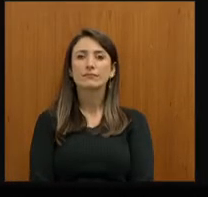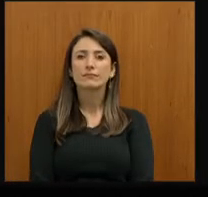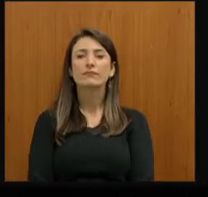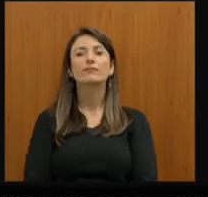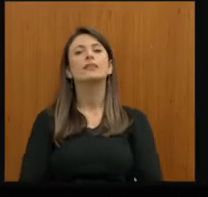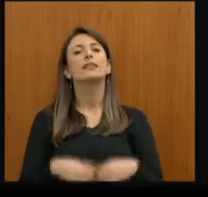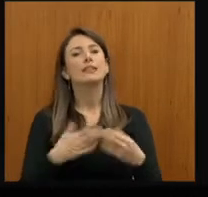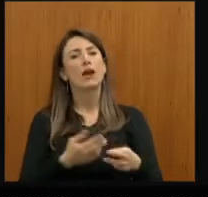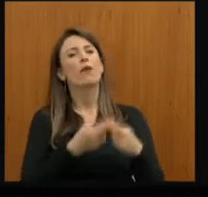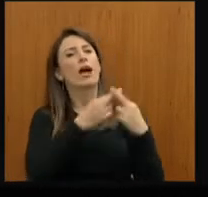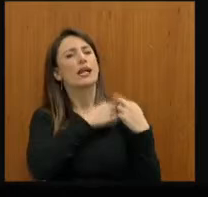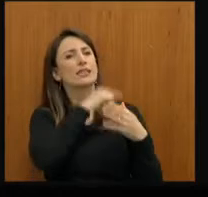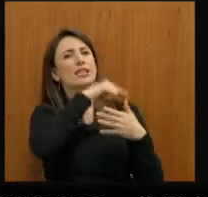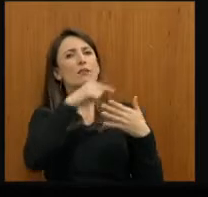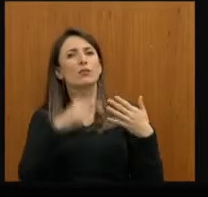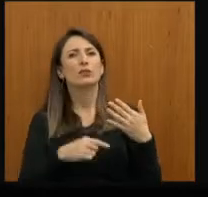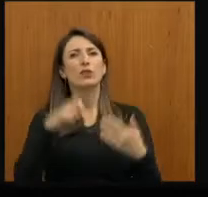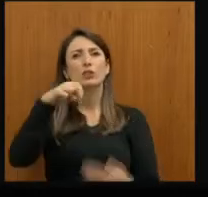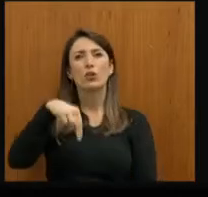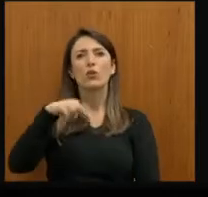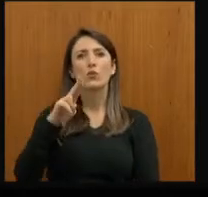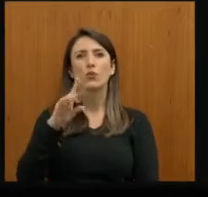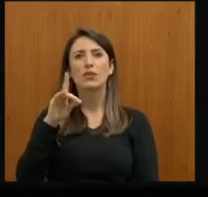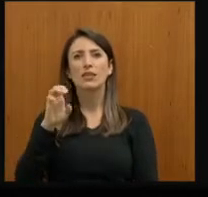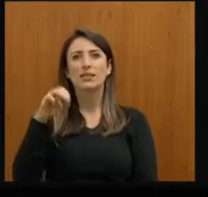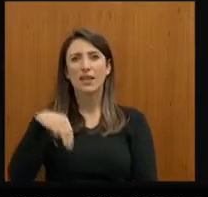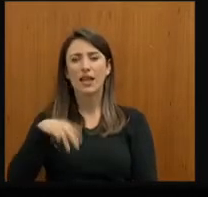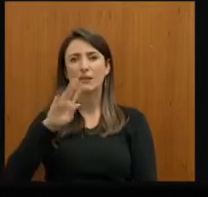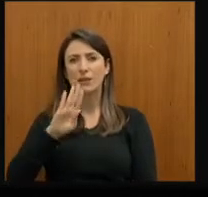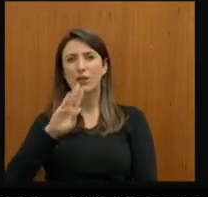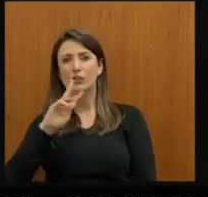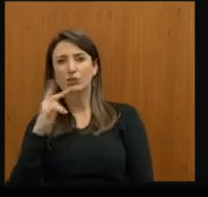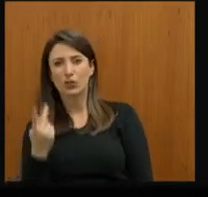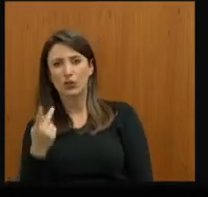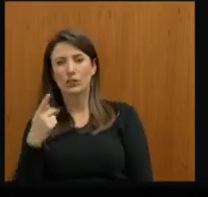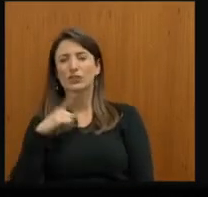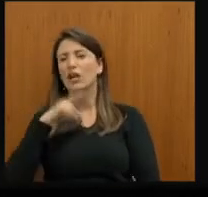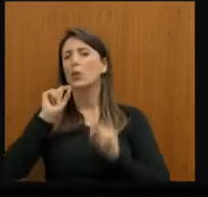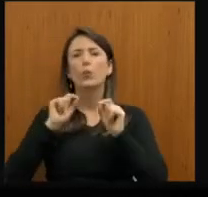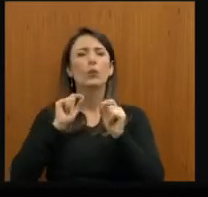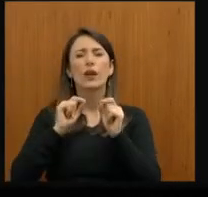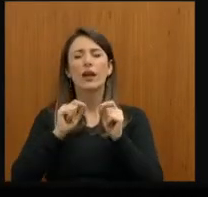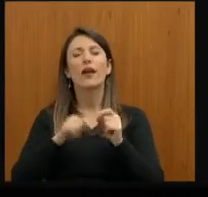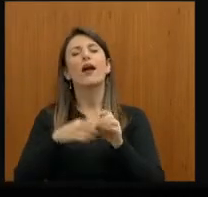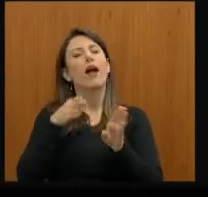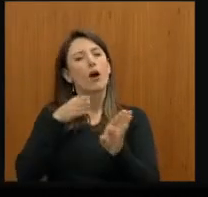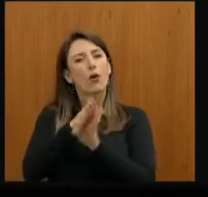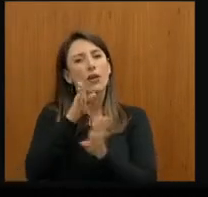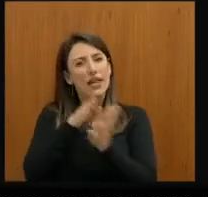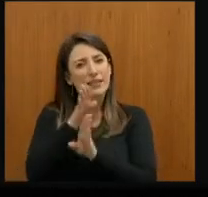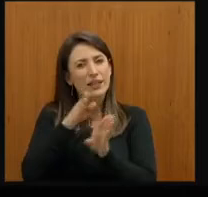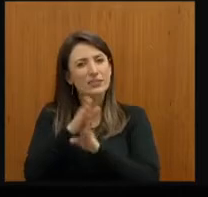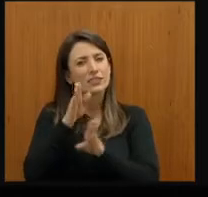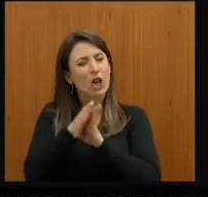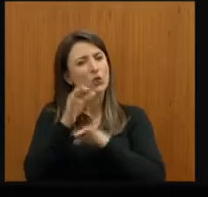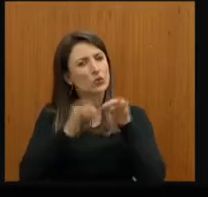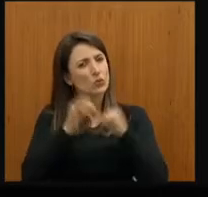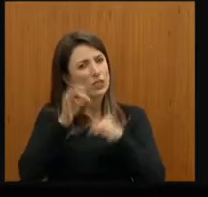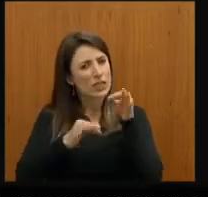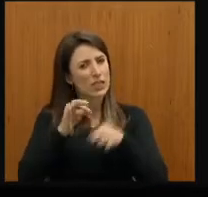atribuições ainda não tente Belo Horizonte envolvem a orientação jurídica às mulheres em situação de violência